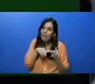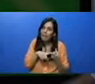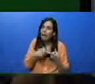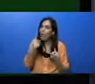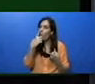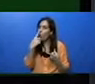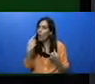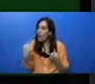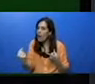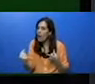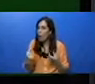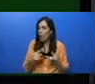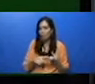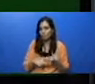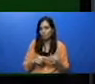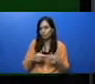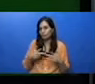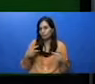tá?